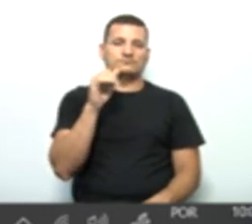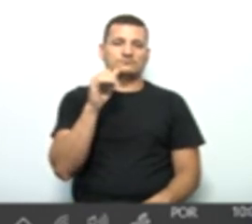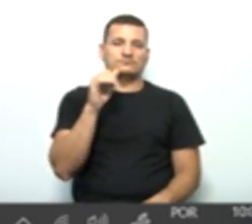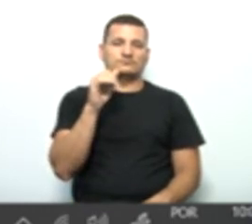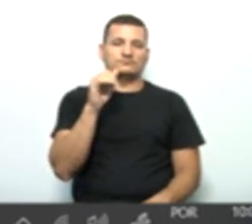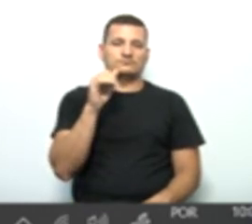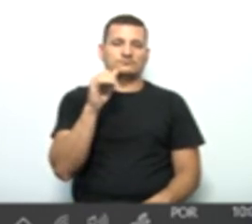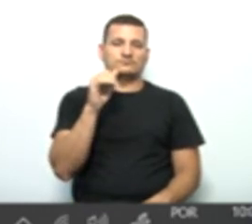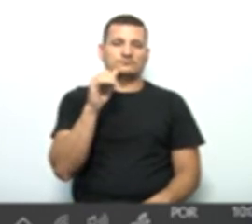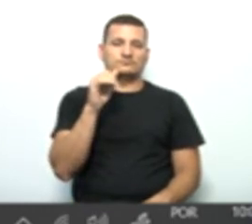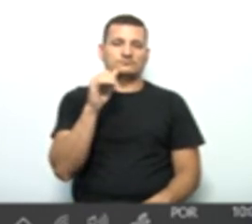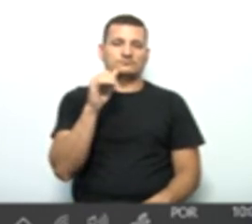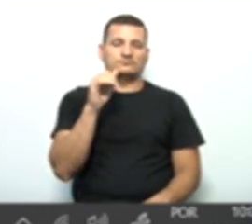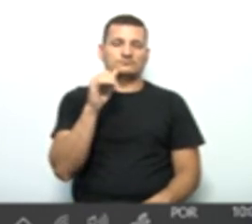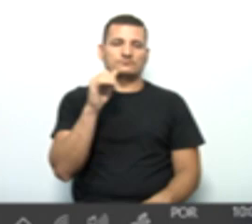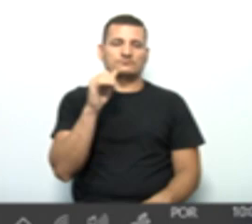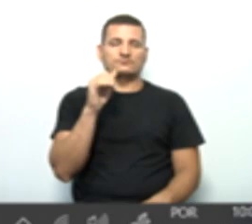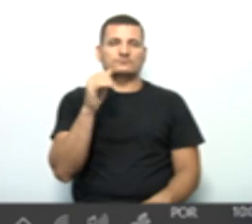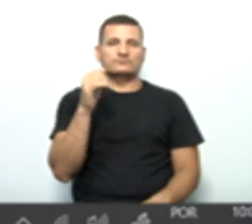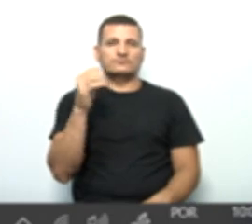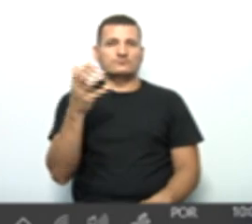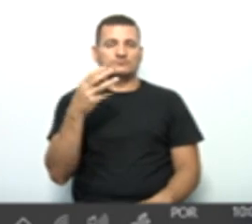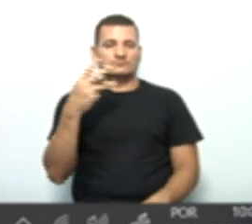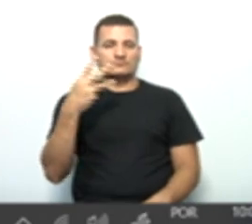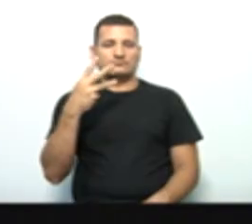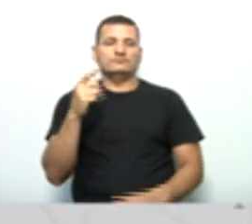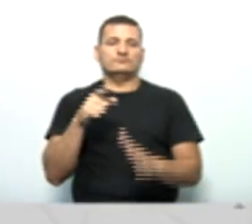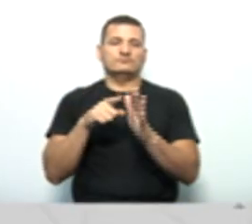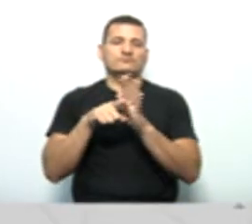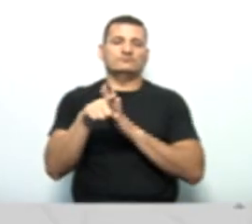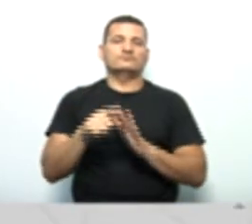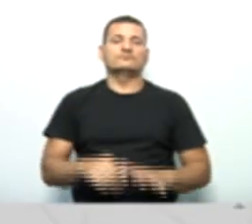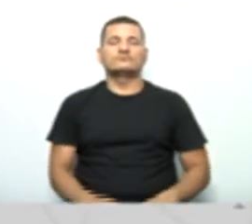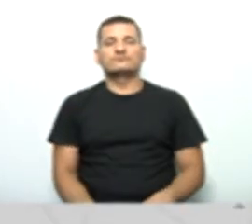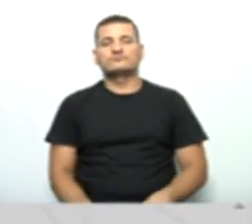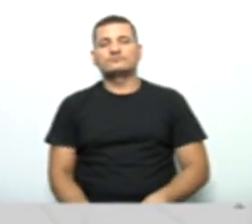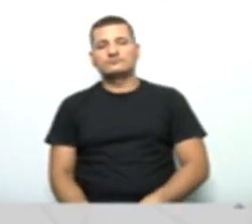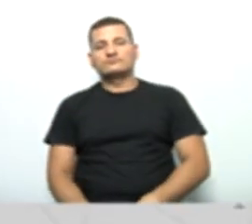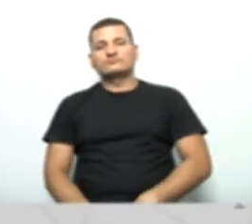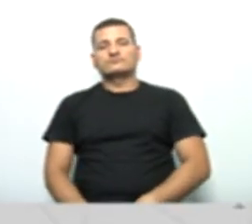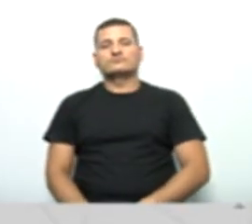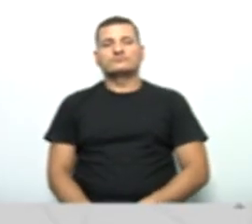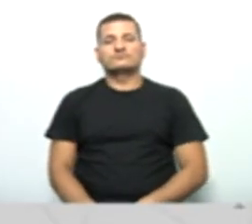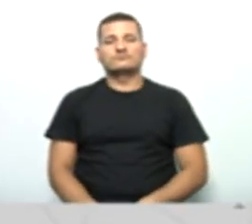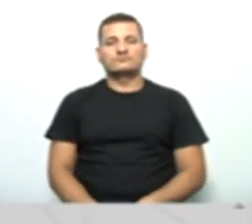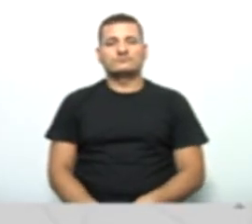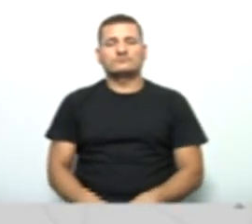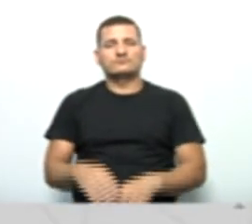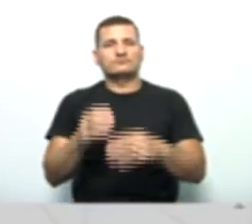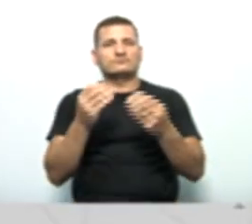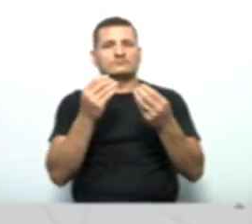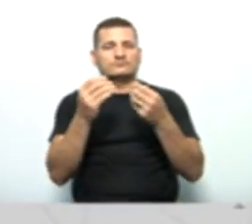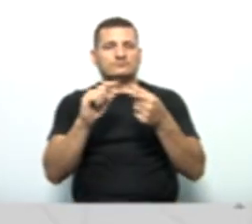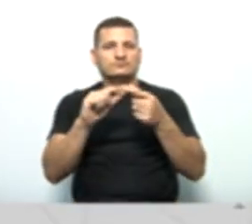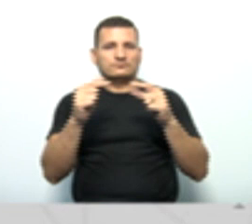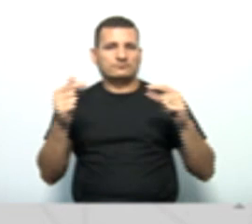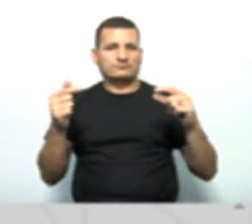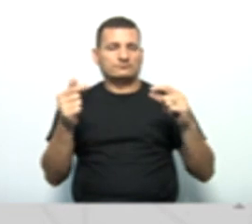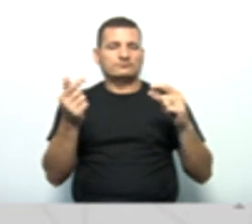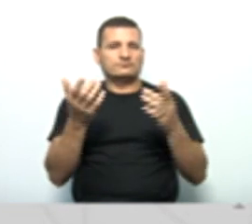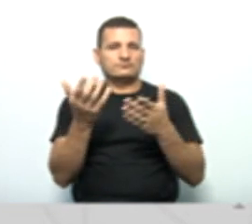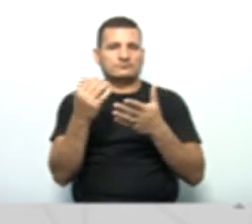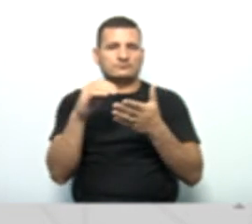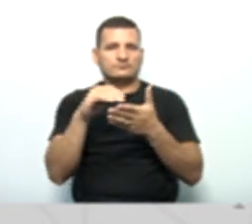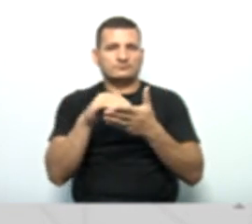questão, agora a questão 2, vamos para a questão 3. Com base no fundamento da estrutura de dados, você